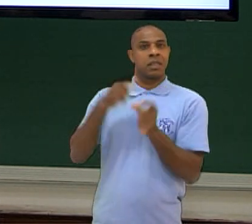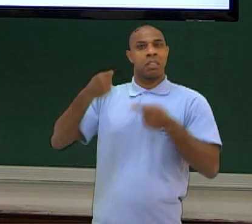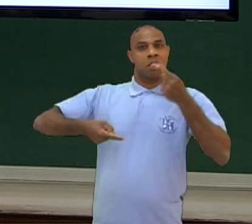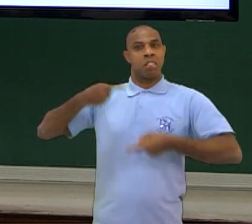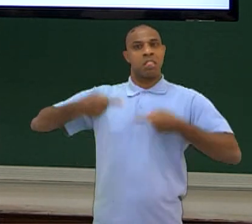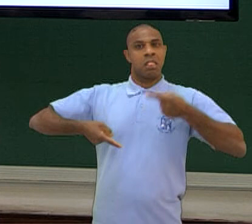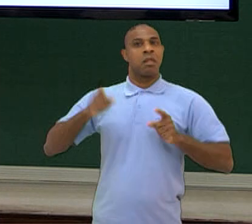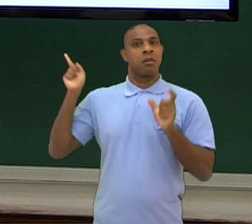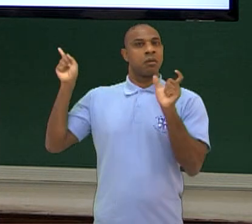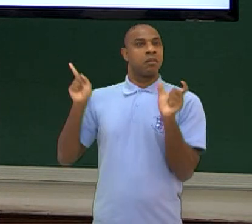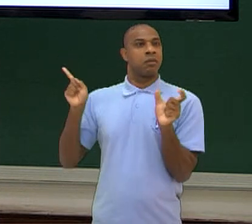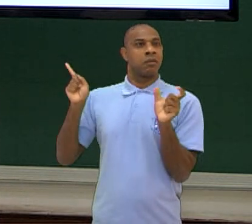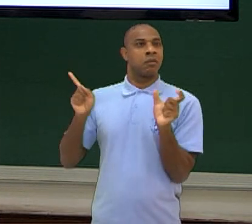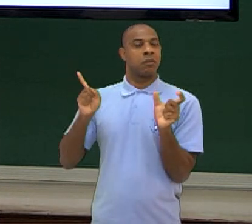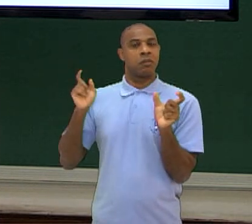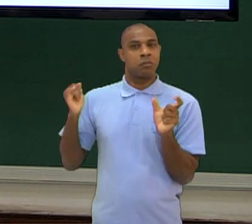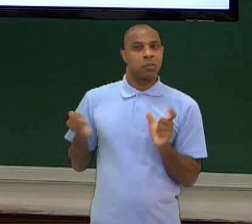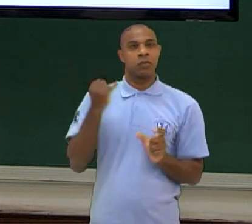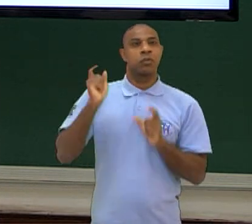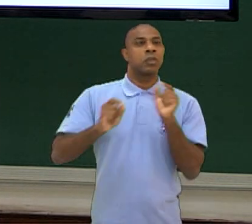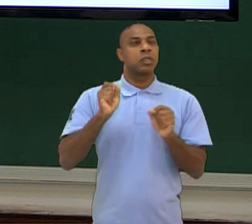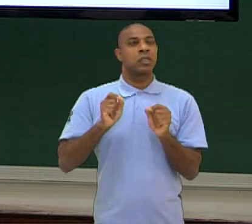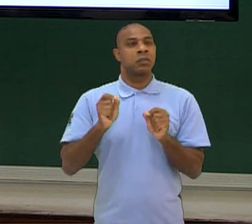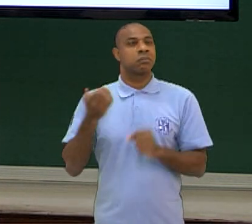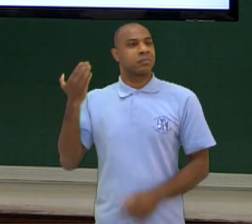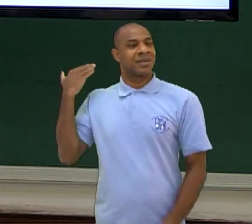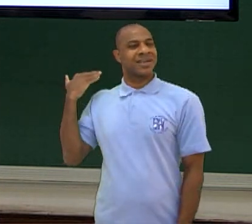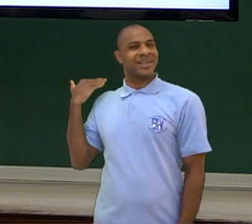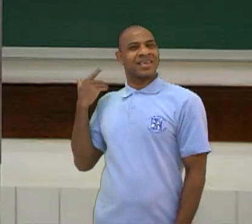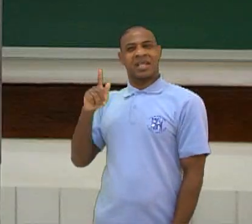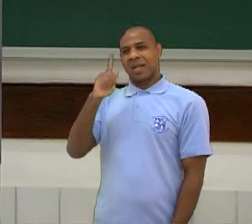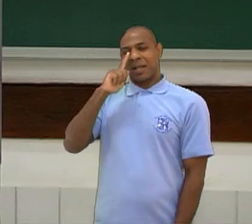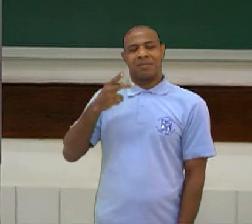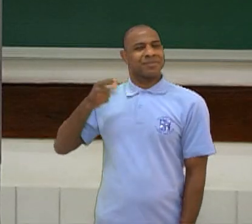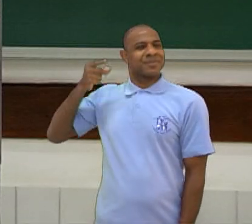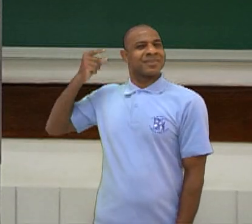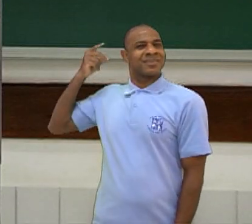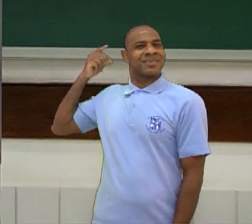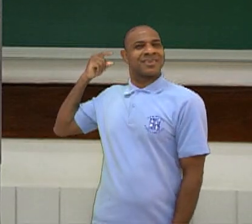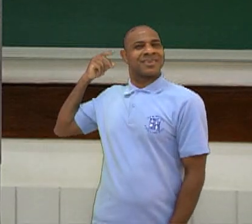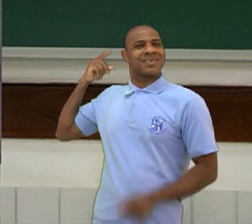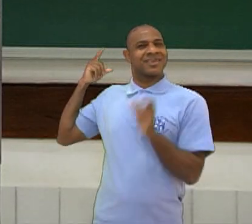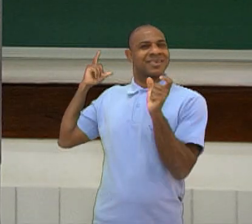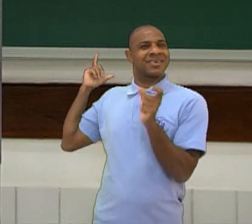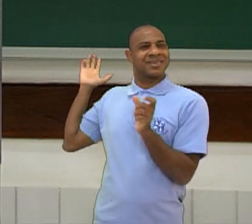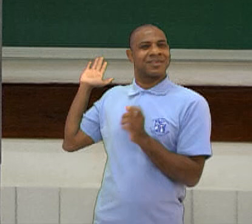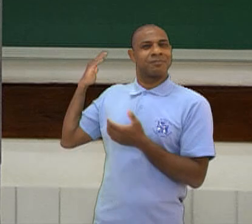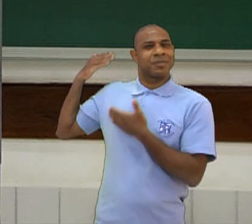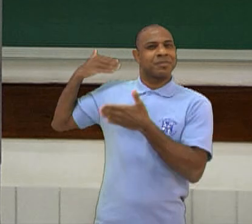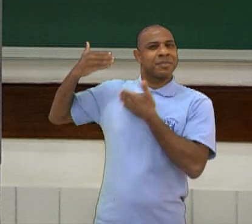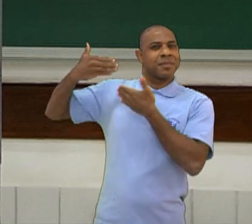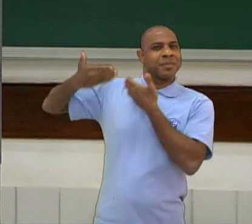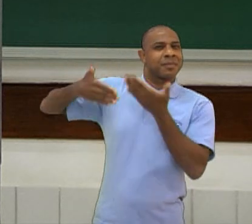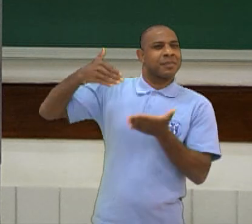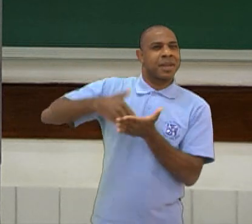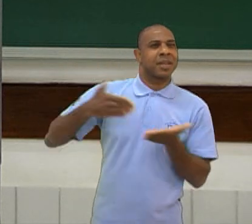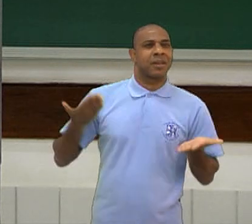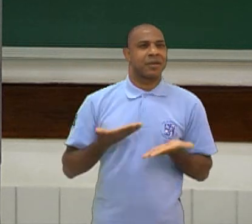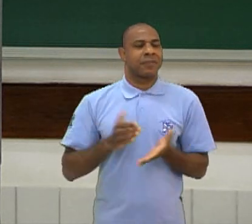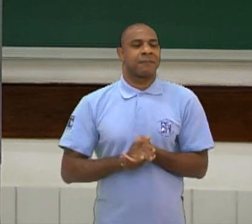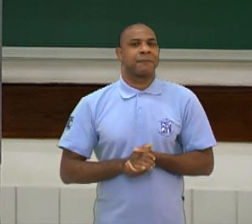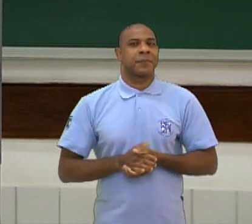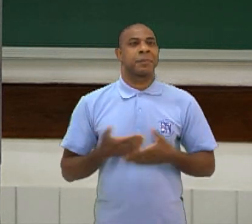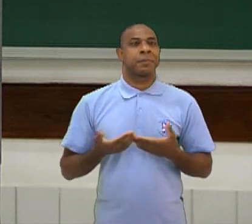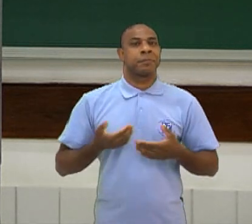A ressalva importante, o que é importante você lá prestar atenção é que a nossa noção de democracia ela é muito diferente da noção